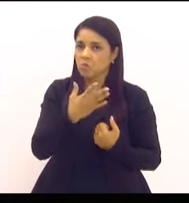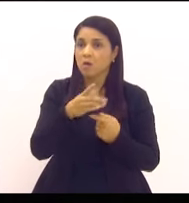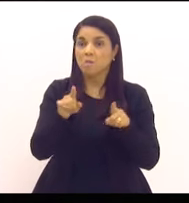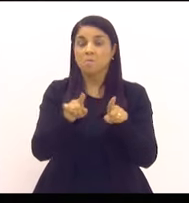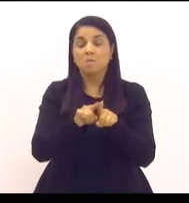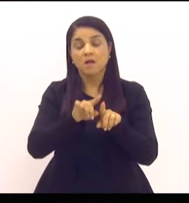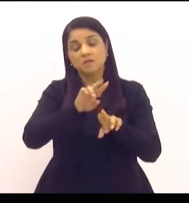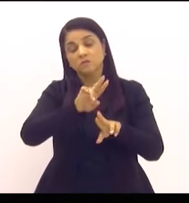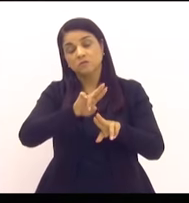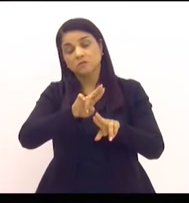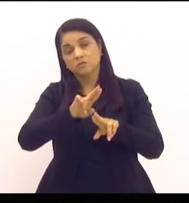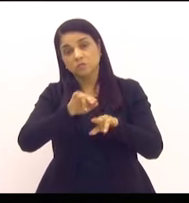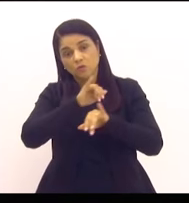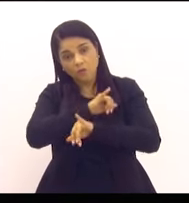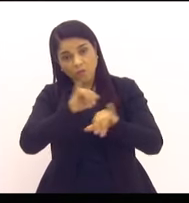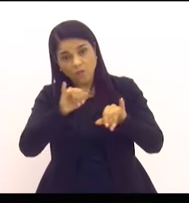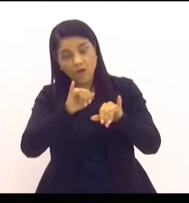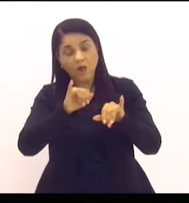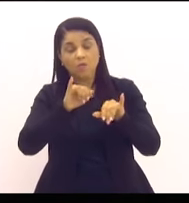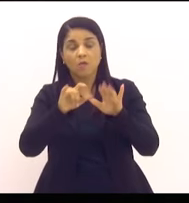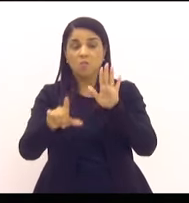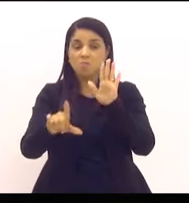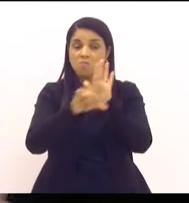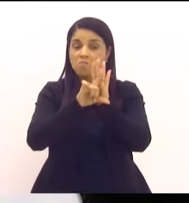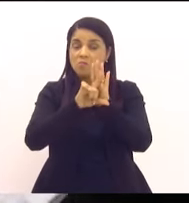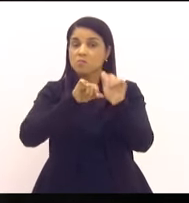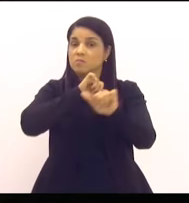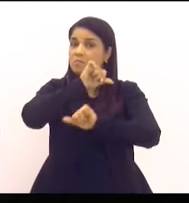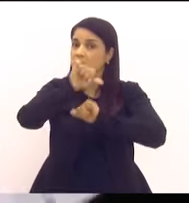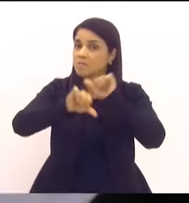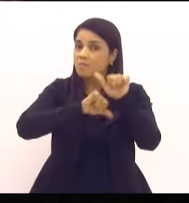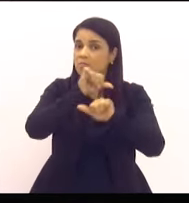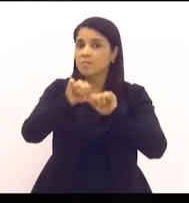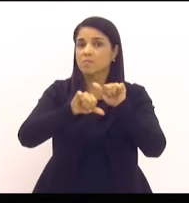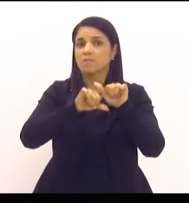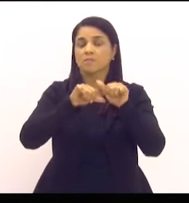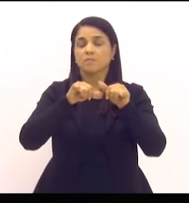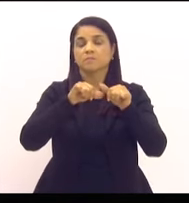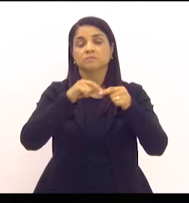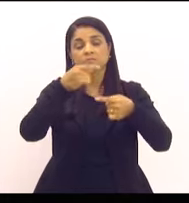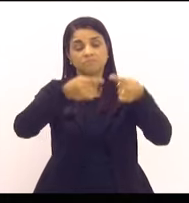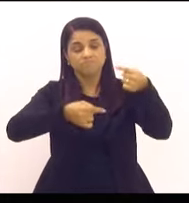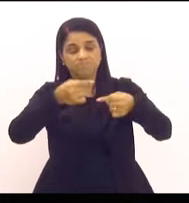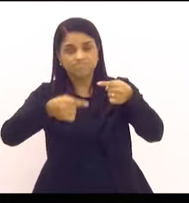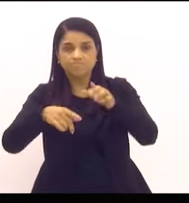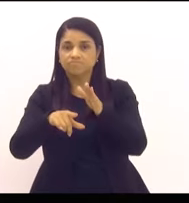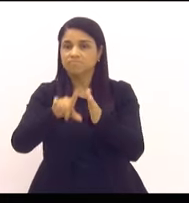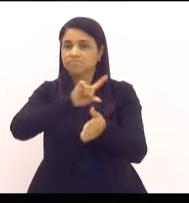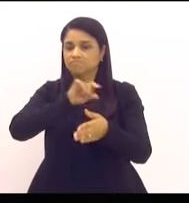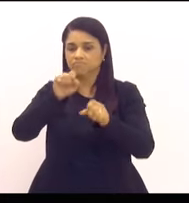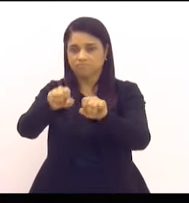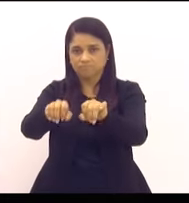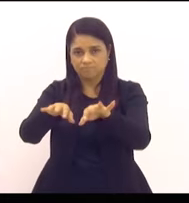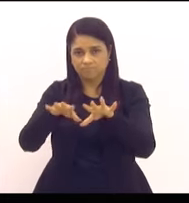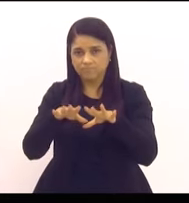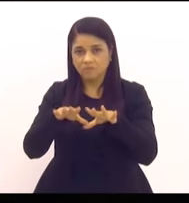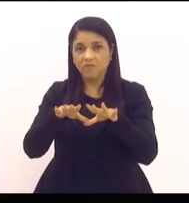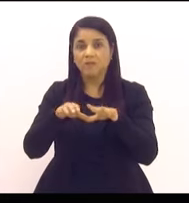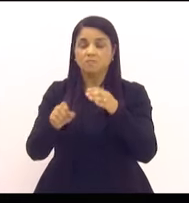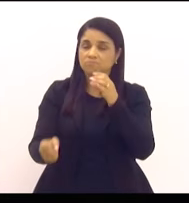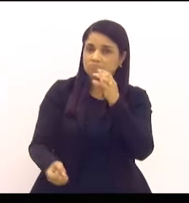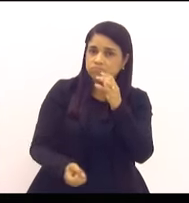da modificação da legislatura, de uma legislação que foi amplamente debatida nessa casa, que é